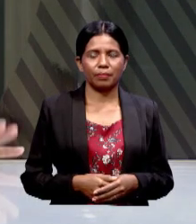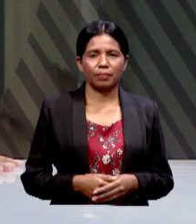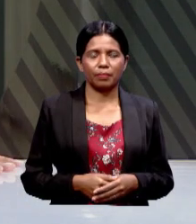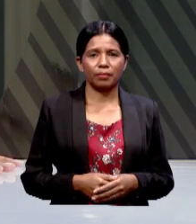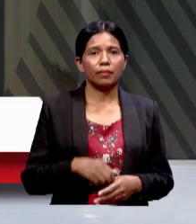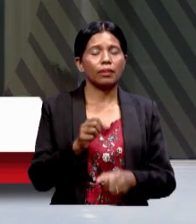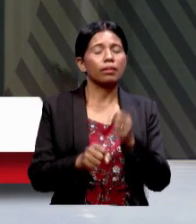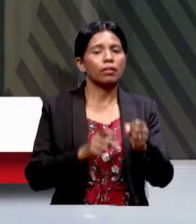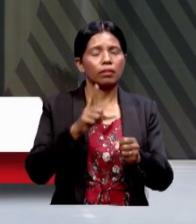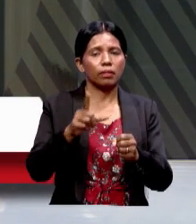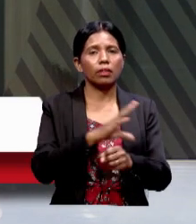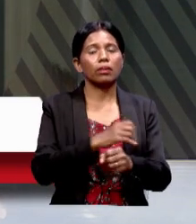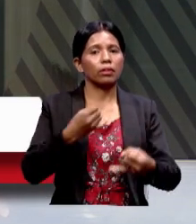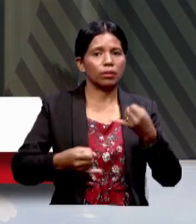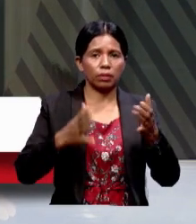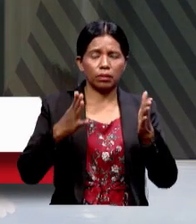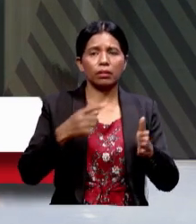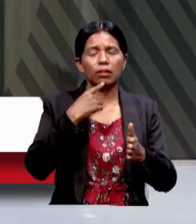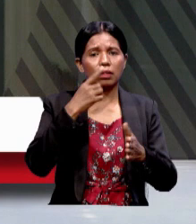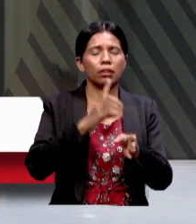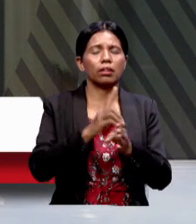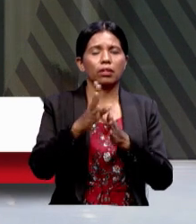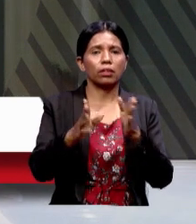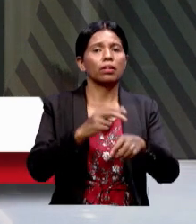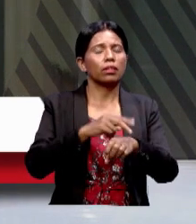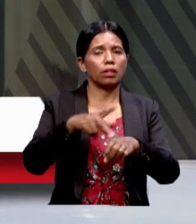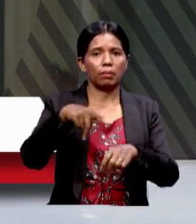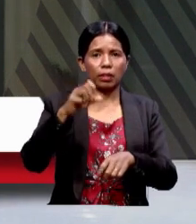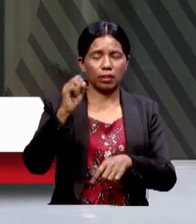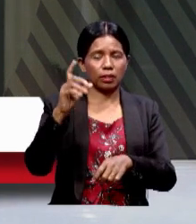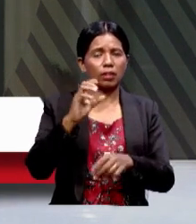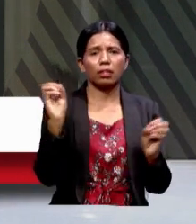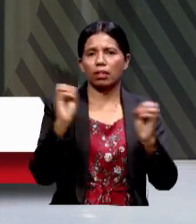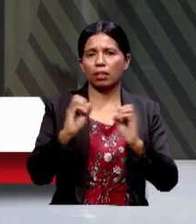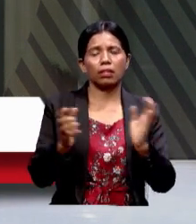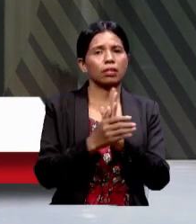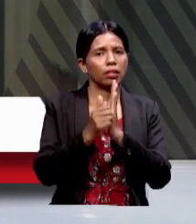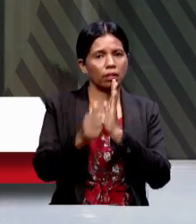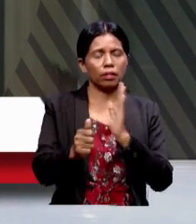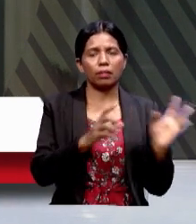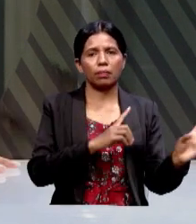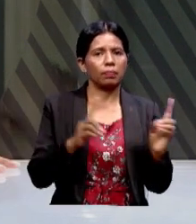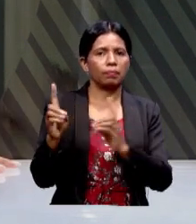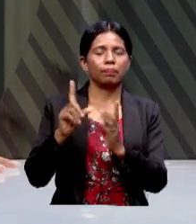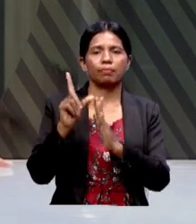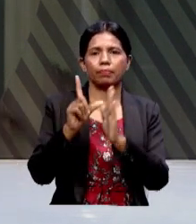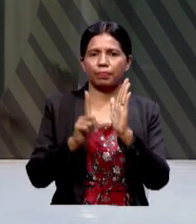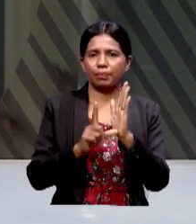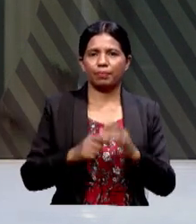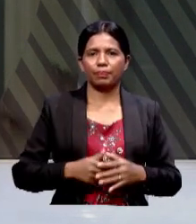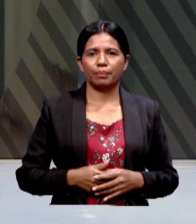Sociedade Civil Nosurista considera Diretor Nacional PSIC lei a capacidade de implementar lei.